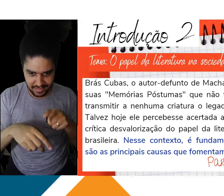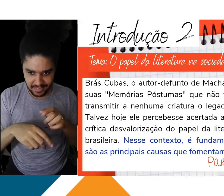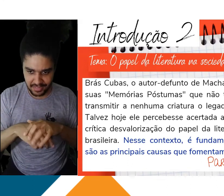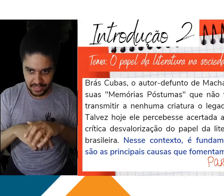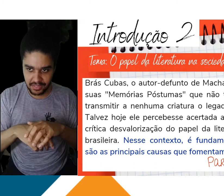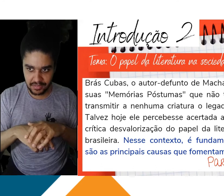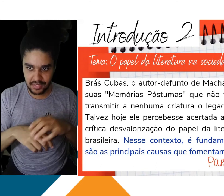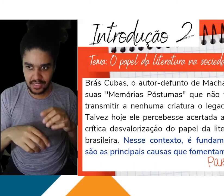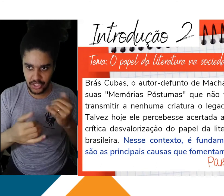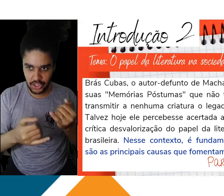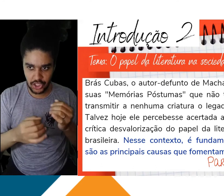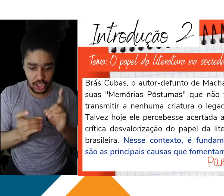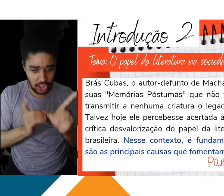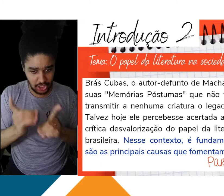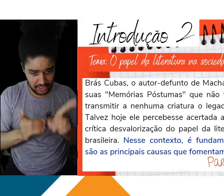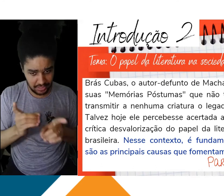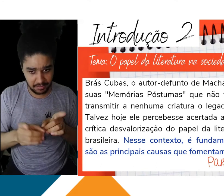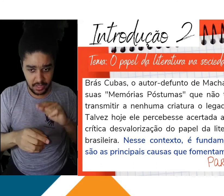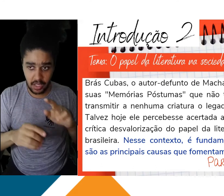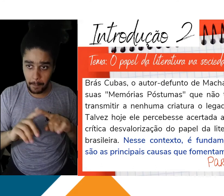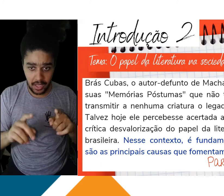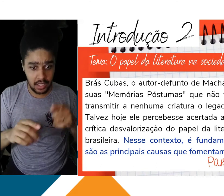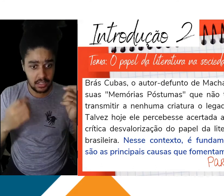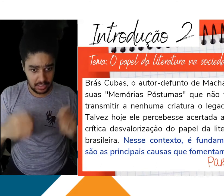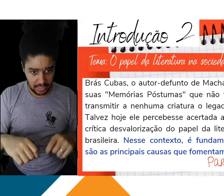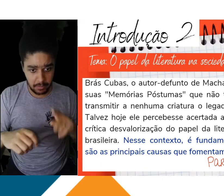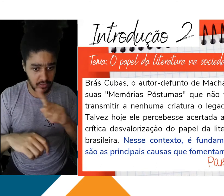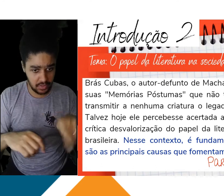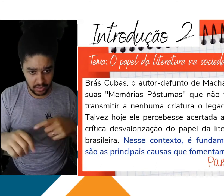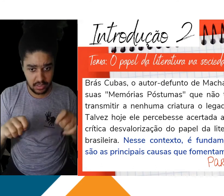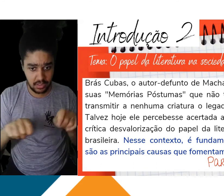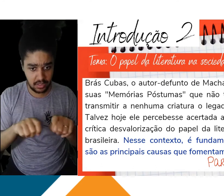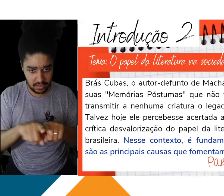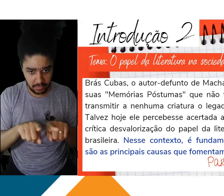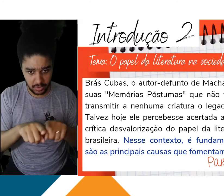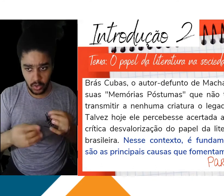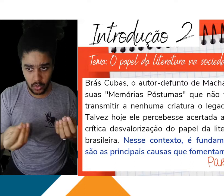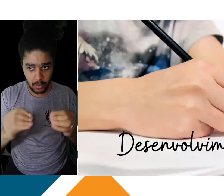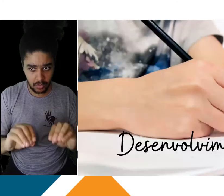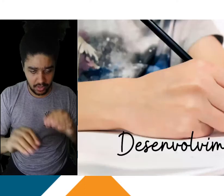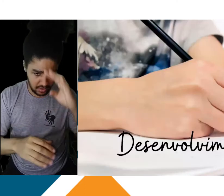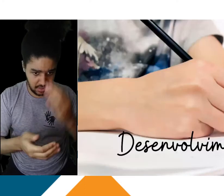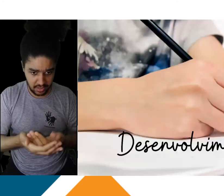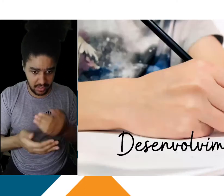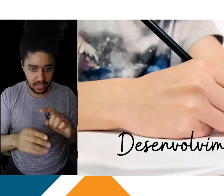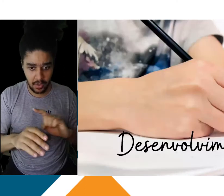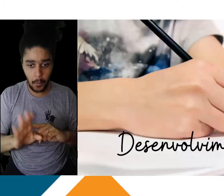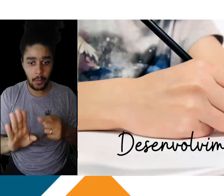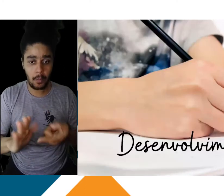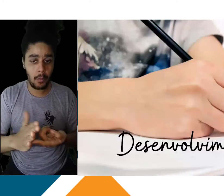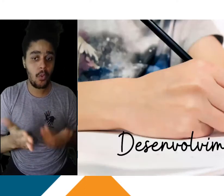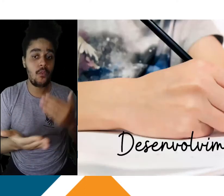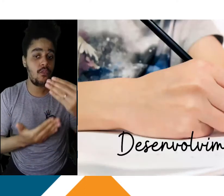Conseguiram ver essa dinâmica? Perfeito, mas nada te impede de adotar uma tese explícita aqui, tá? Tá tudo bem também. Vamos agora ao